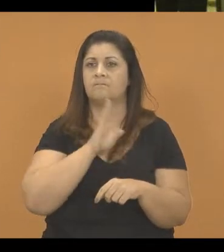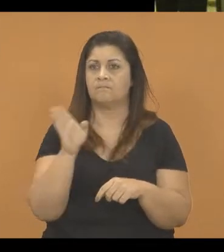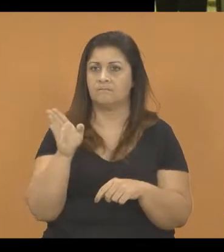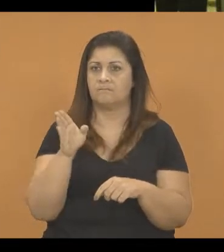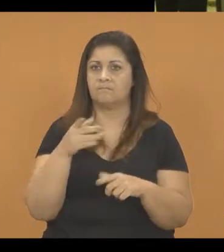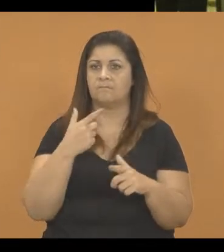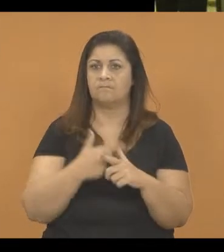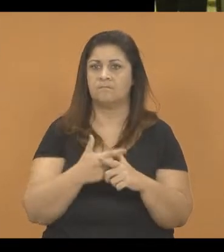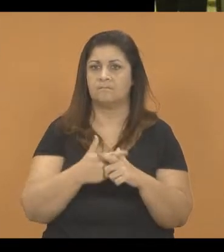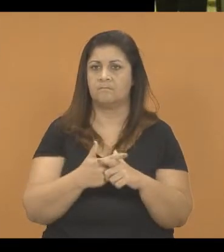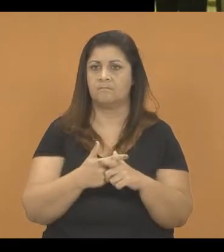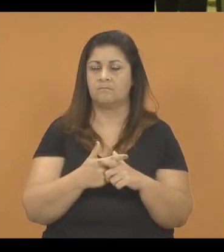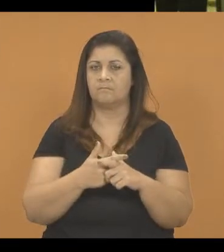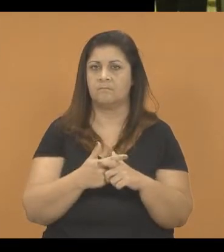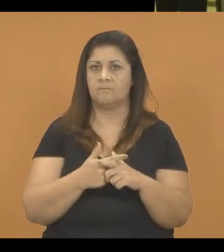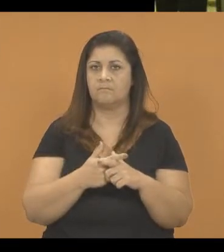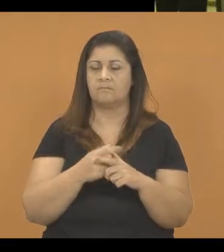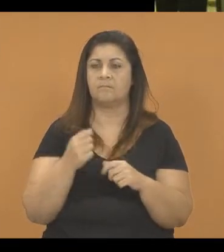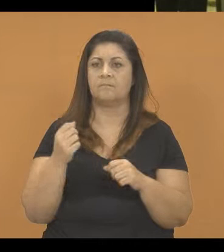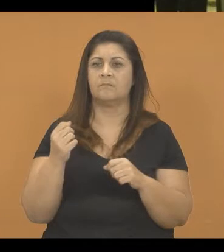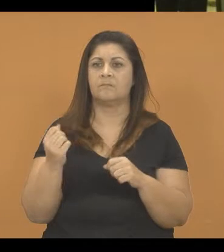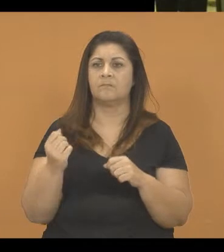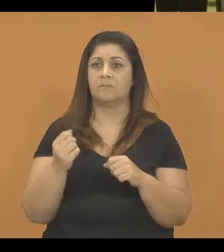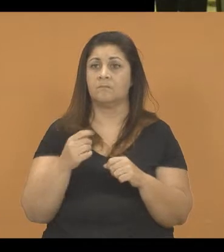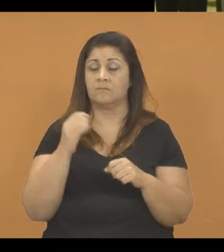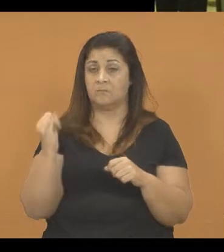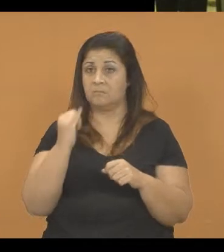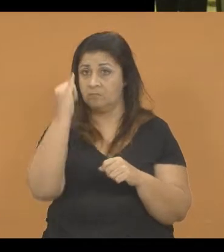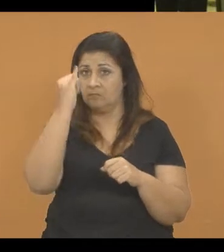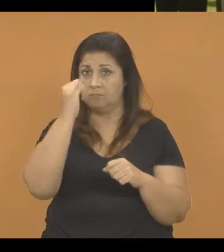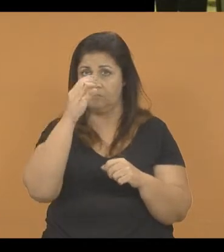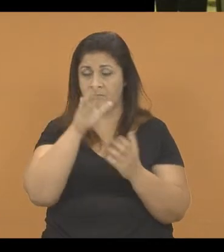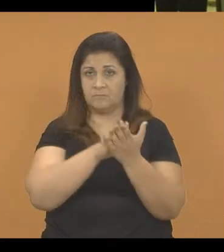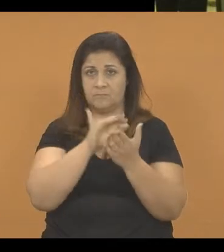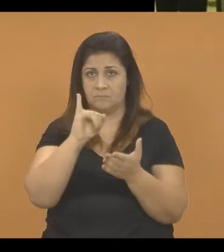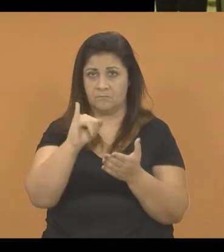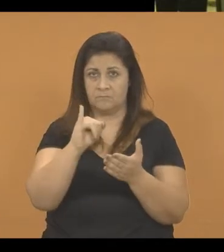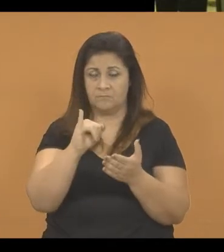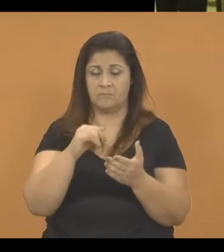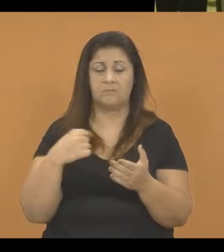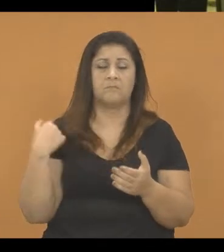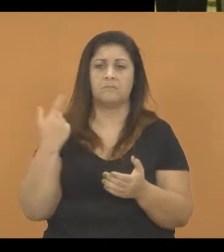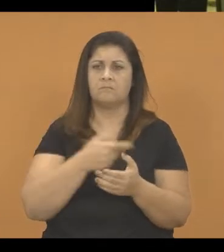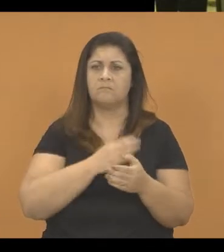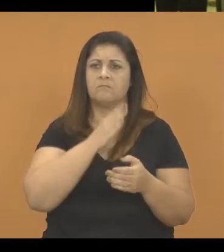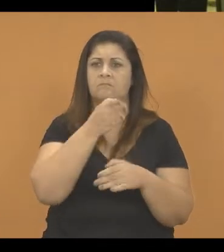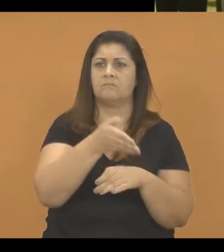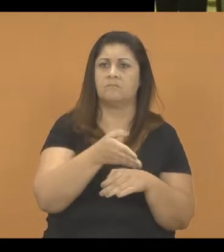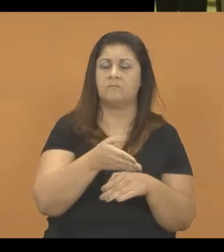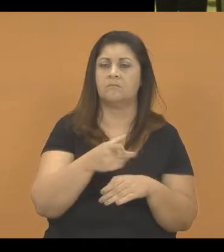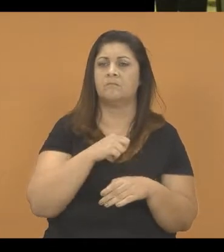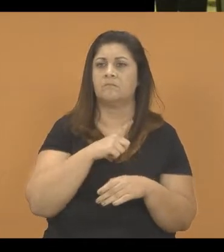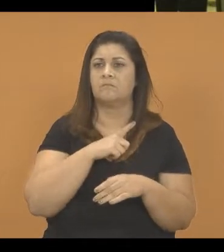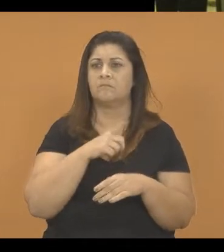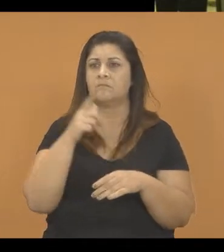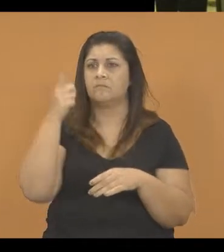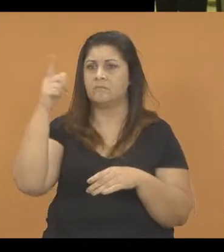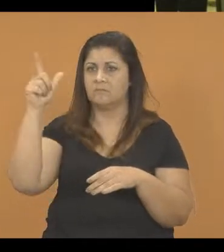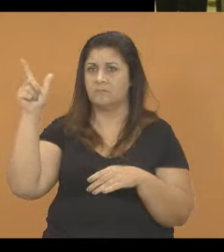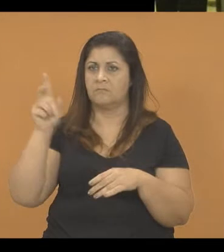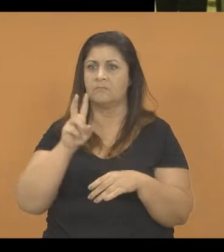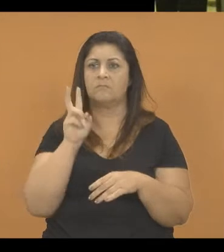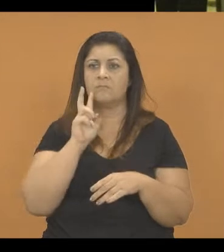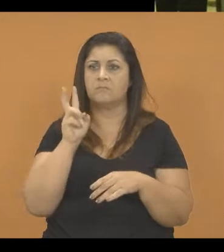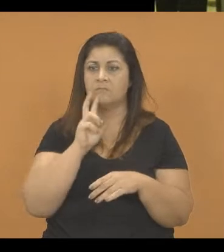cair pra mim tão acima das bandeiras partidárias e nós temos amigos lá o vereador paulinho o vereador abner o